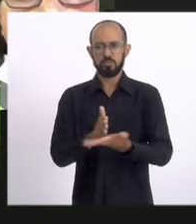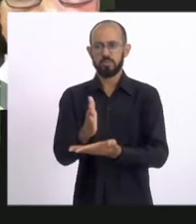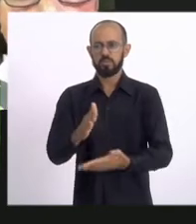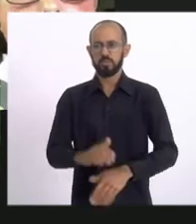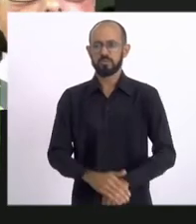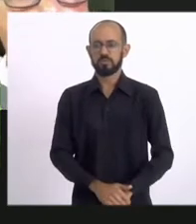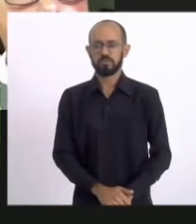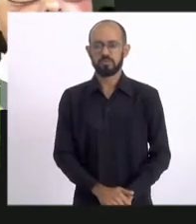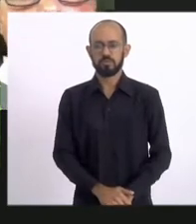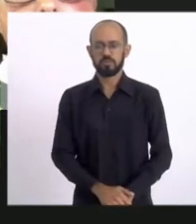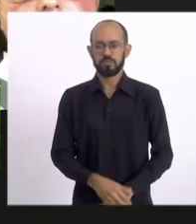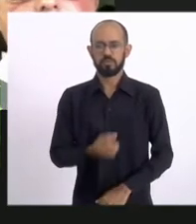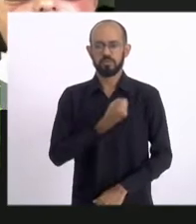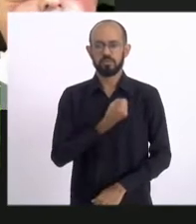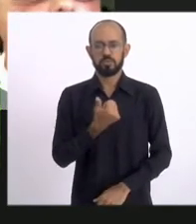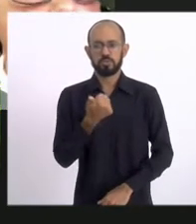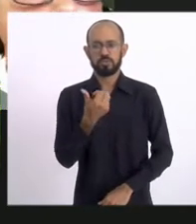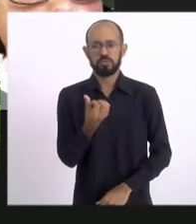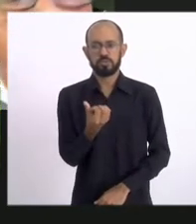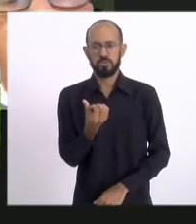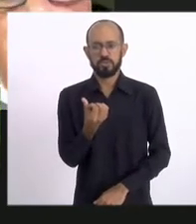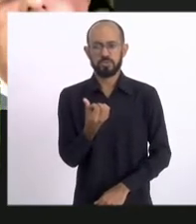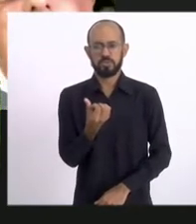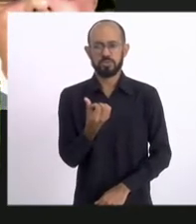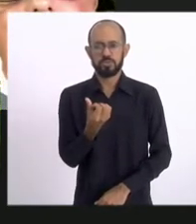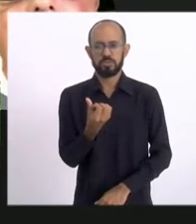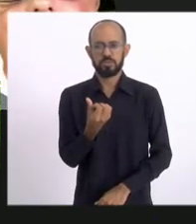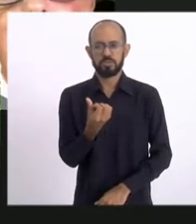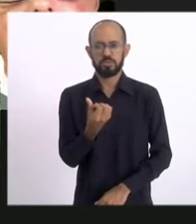aprovado. 16, projeto de lei